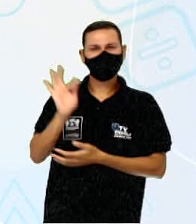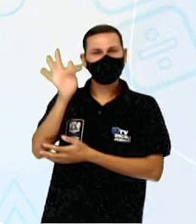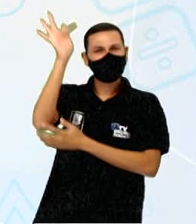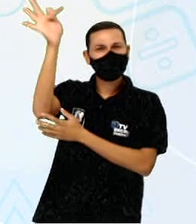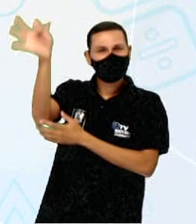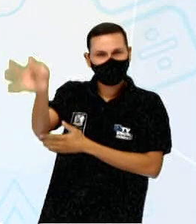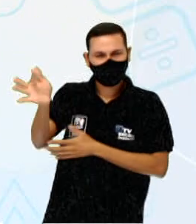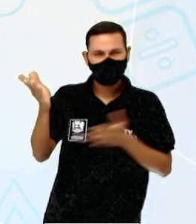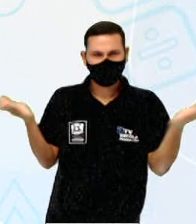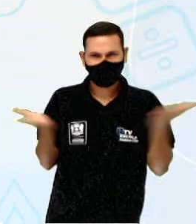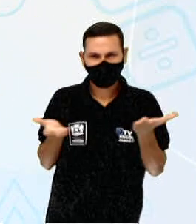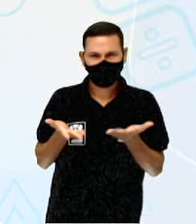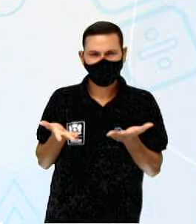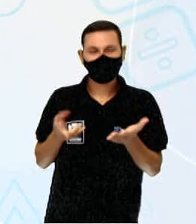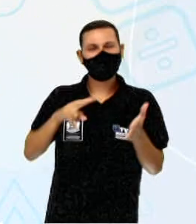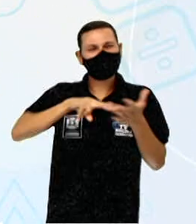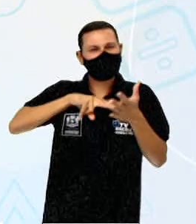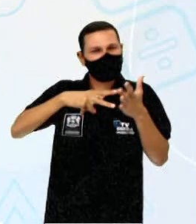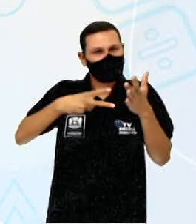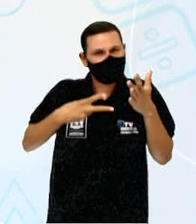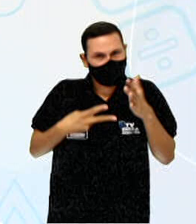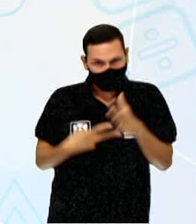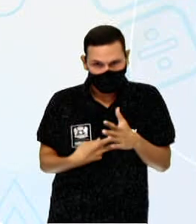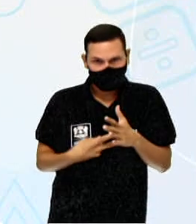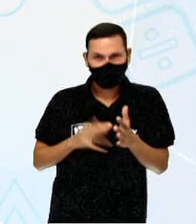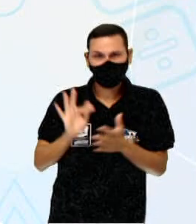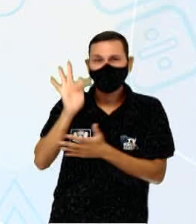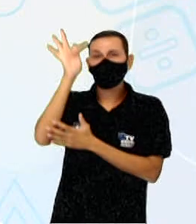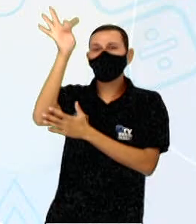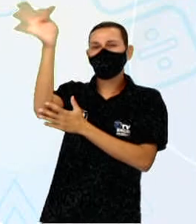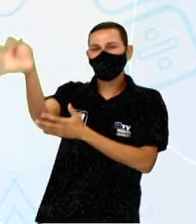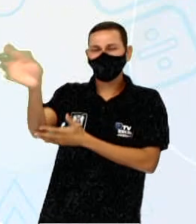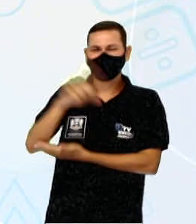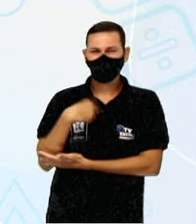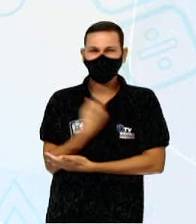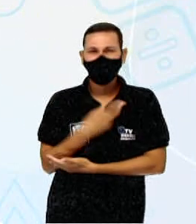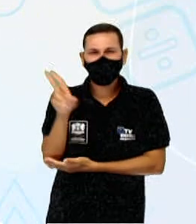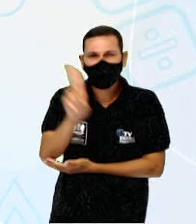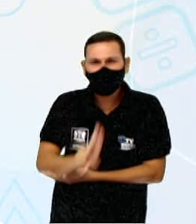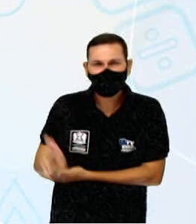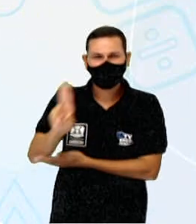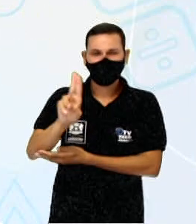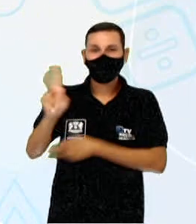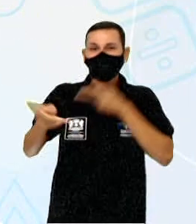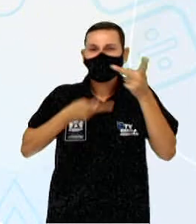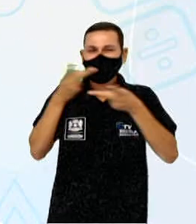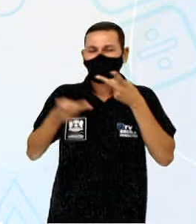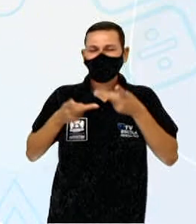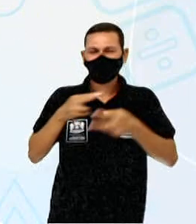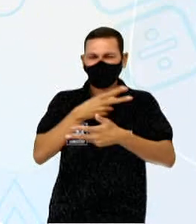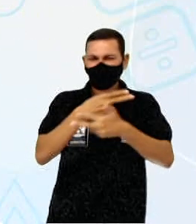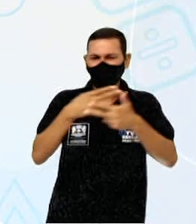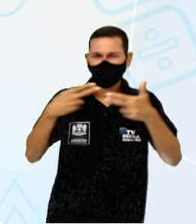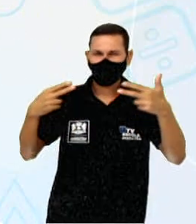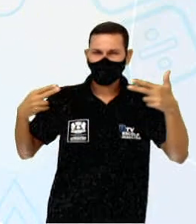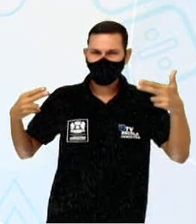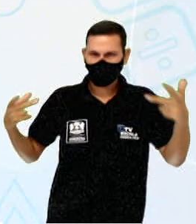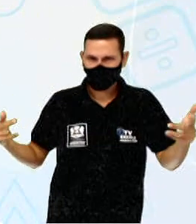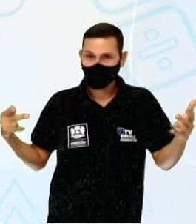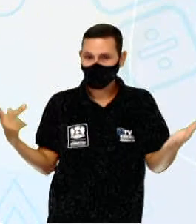thru o futuro imediato Como o próprio nome diz ele é um futuro que a gente usa para falar de algo que está